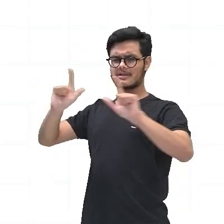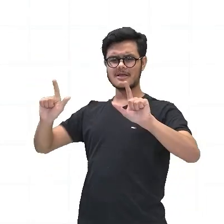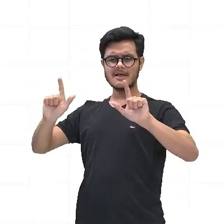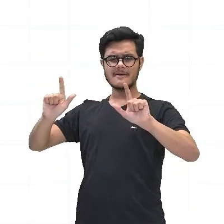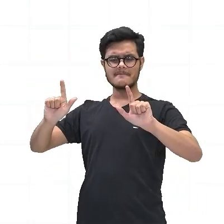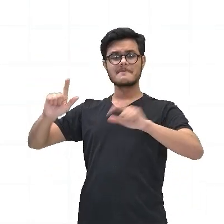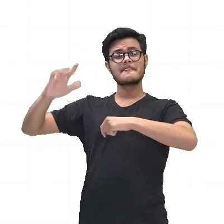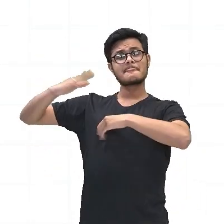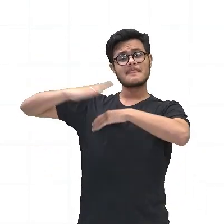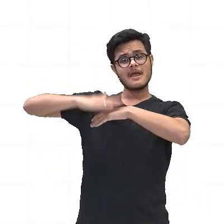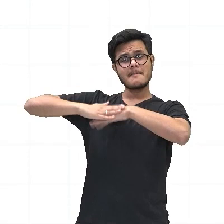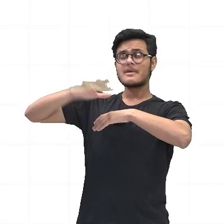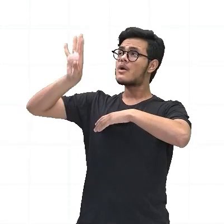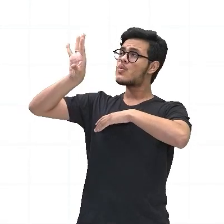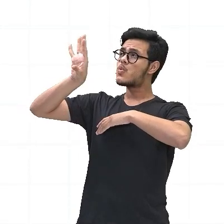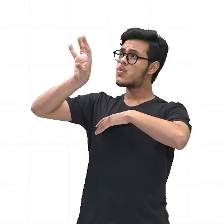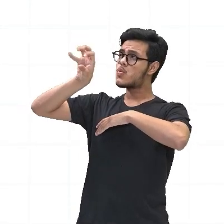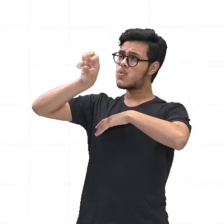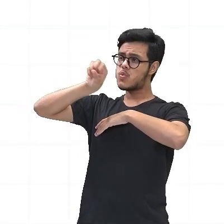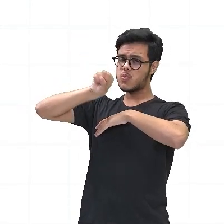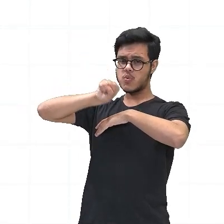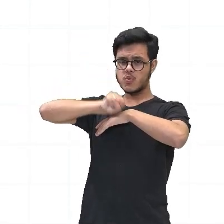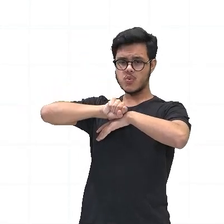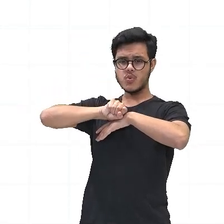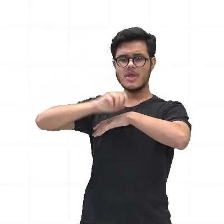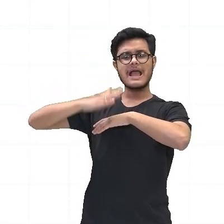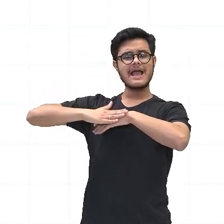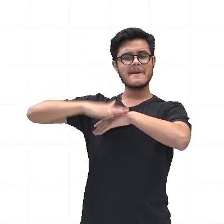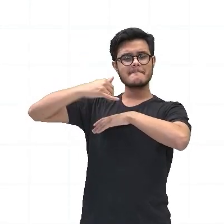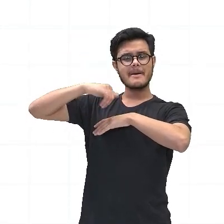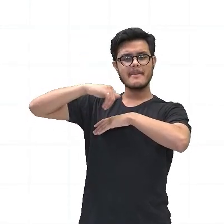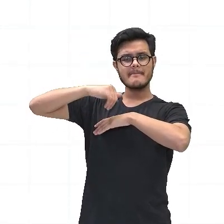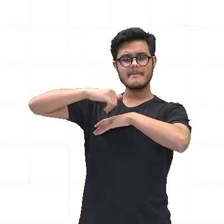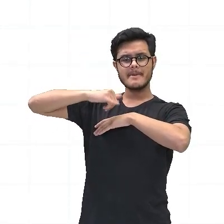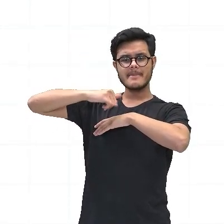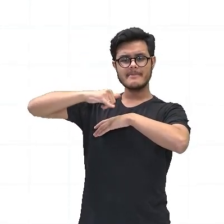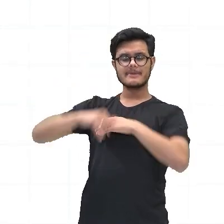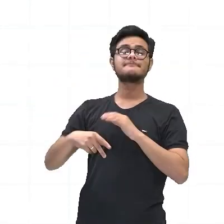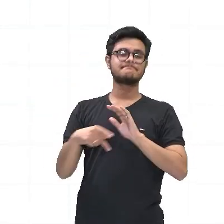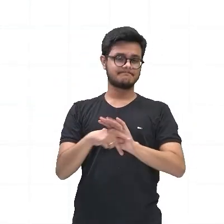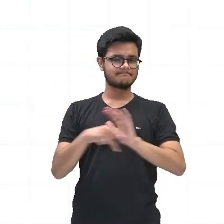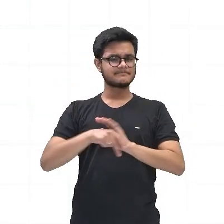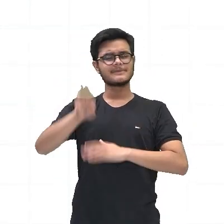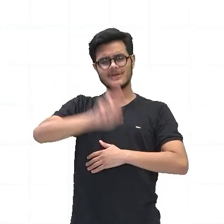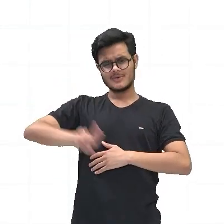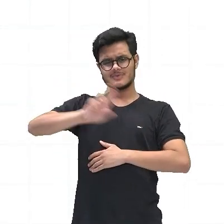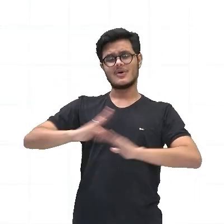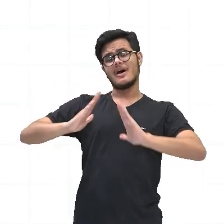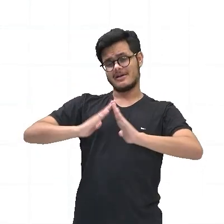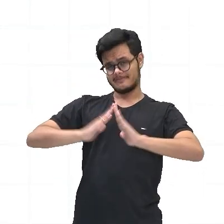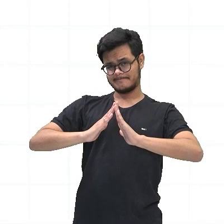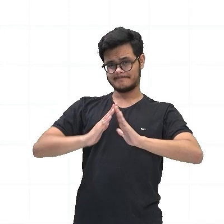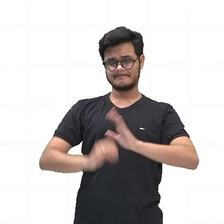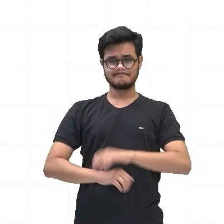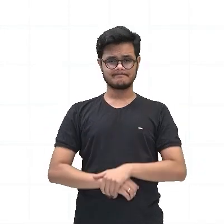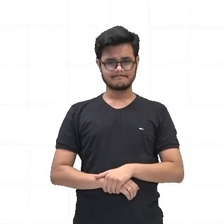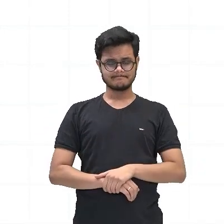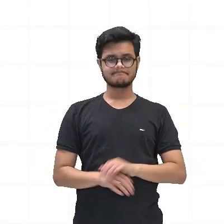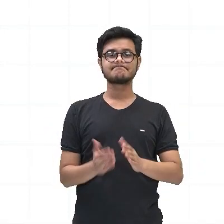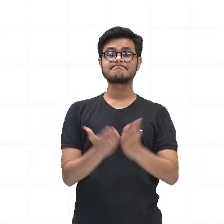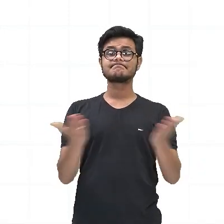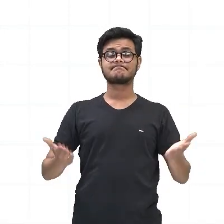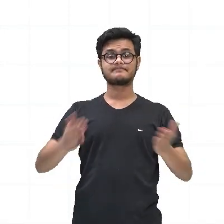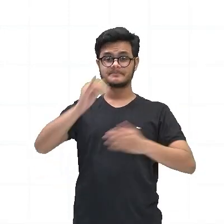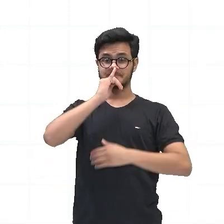de absorver a energia solar e transformá-las em energia elétrica para o consumo de uma residência, por exemplo. E aí,